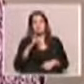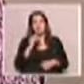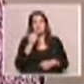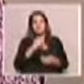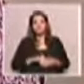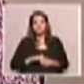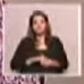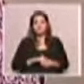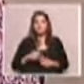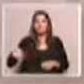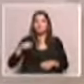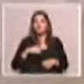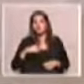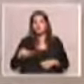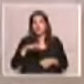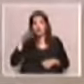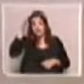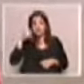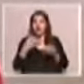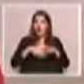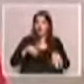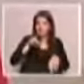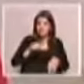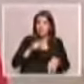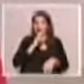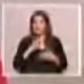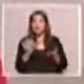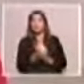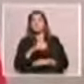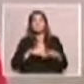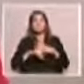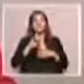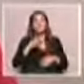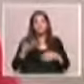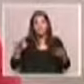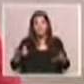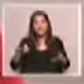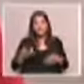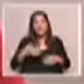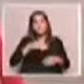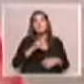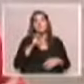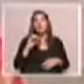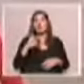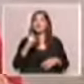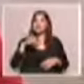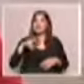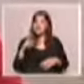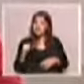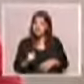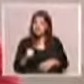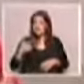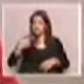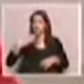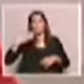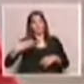biológico. Nós, com os laticínios e com os ovos também, conseguimos fazer uma coisa extraordinária. É arranjar proteínas de alto valor biológico. Querem dizer que proteínas têm um